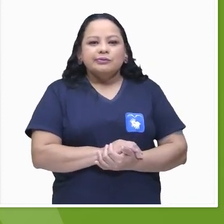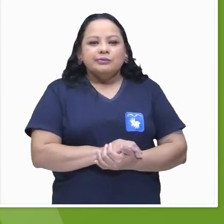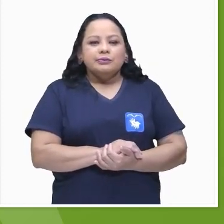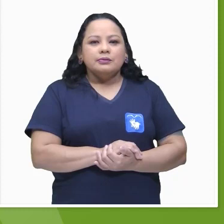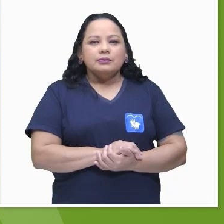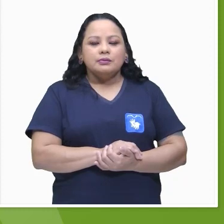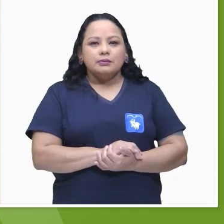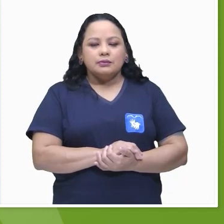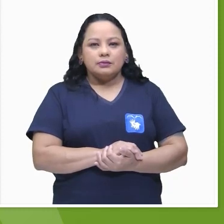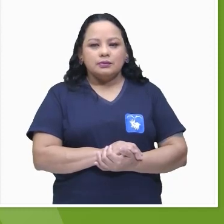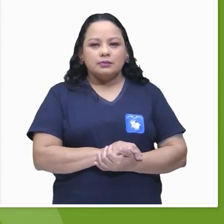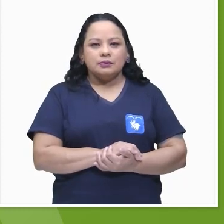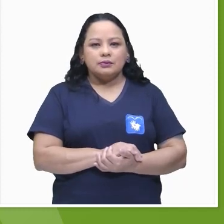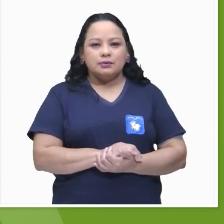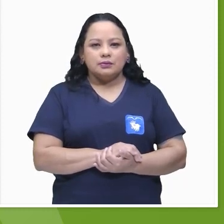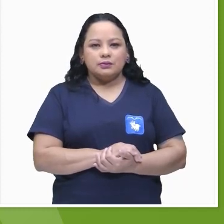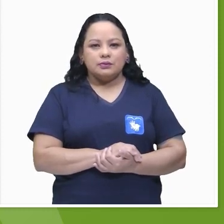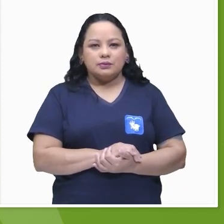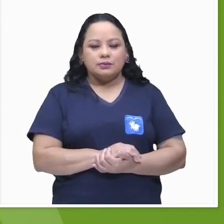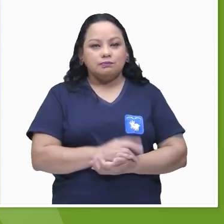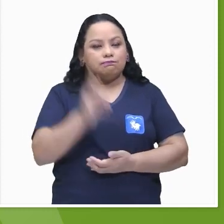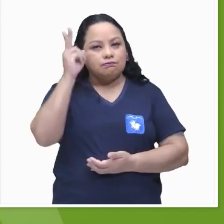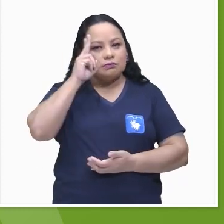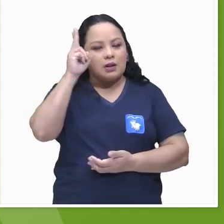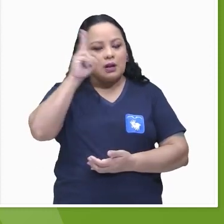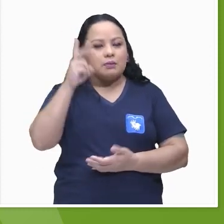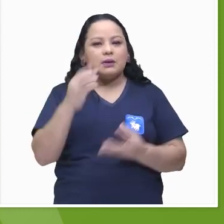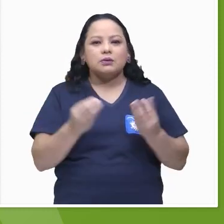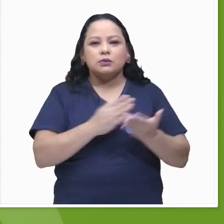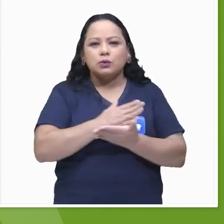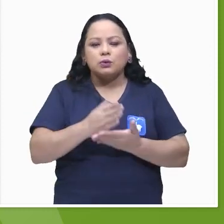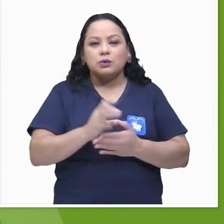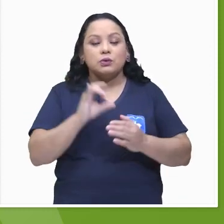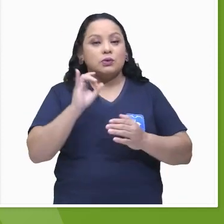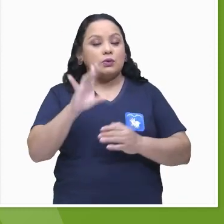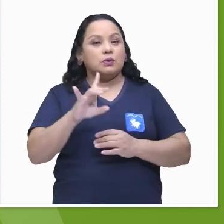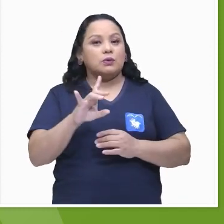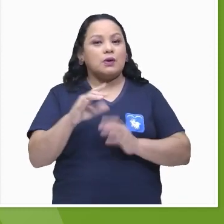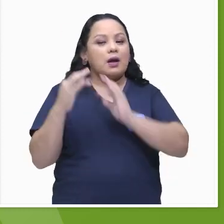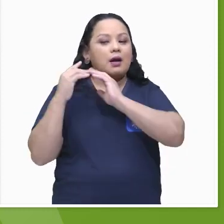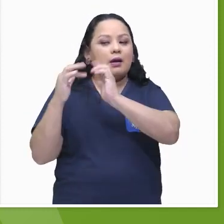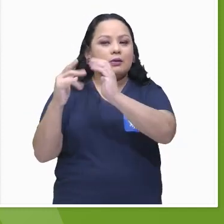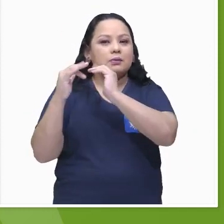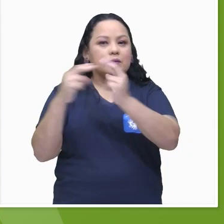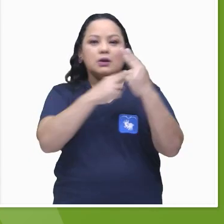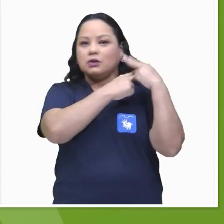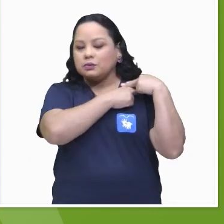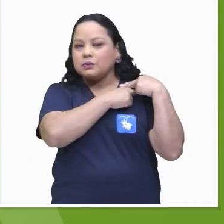Eles que dão um início, tá? Lembrando que esse início só quem manda é a hipófise. E o